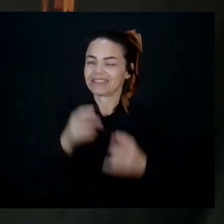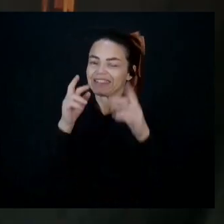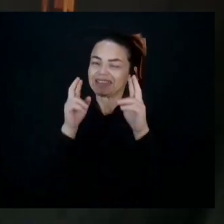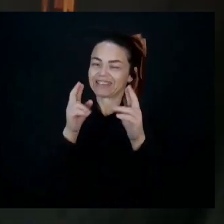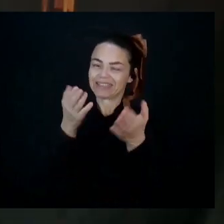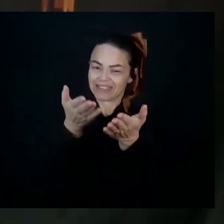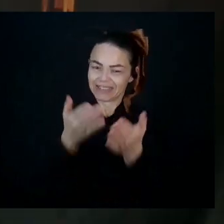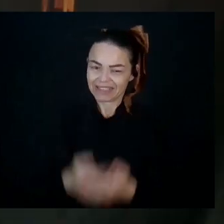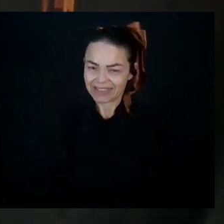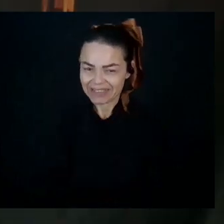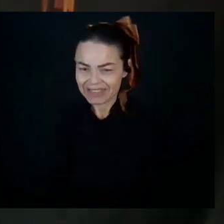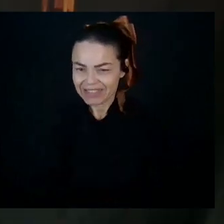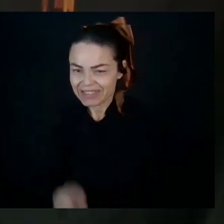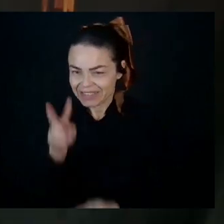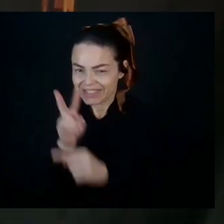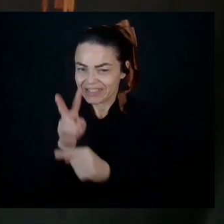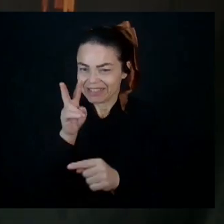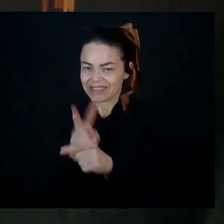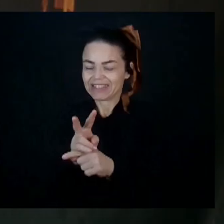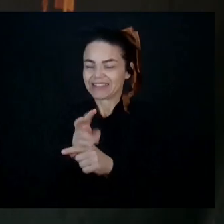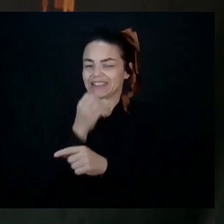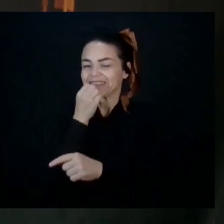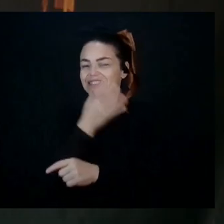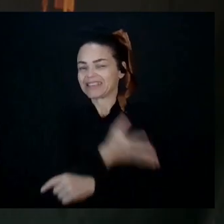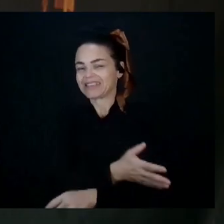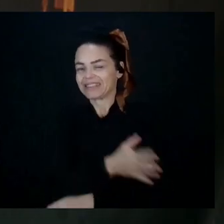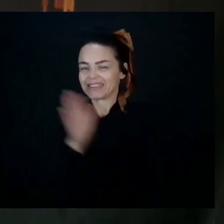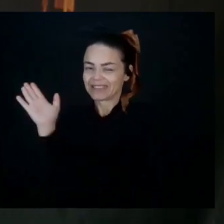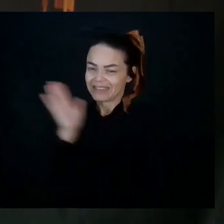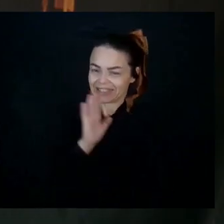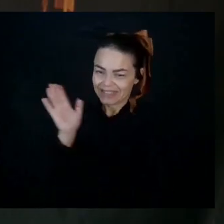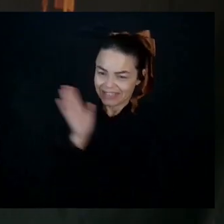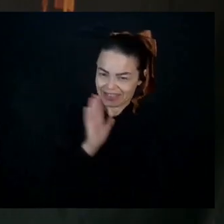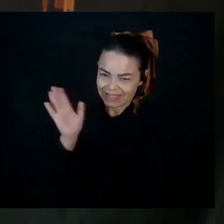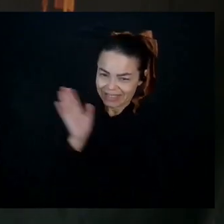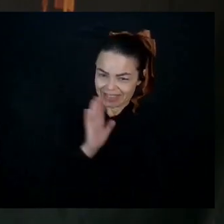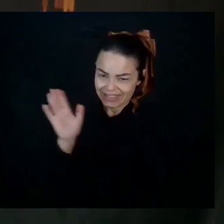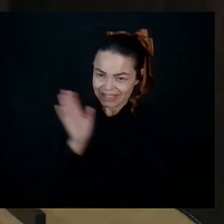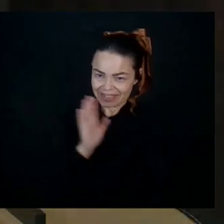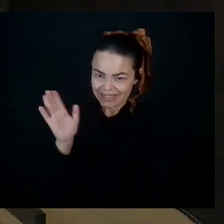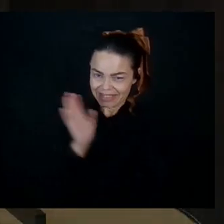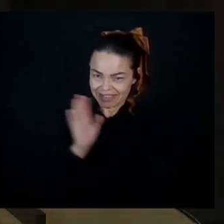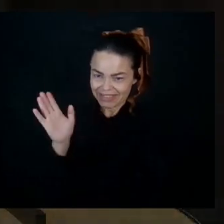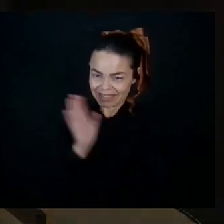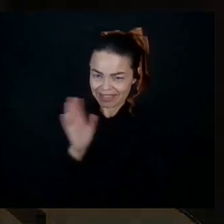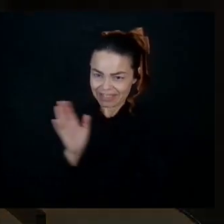Cuide-se, fique bem e até amanhã, se Deus quiser. Tchau, tchau. Valeu, pessoal.